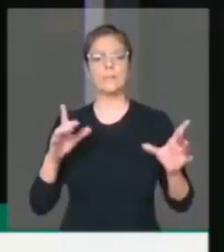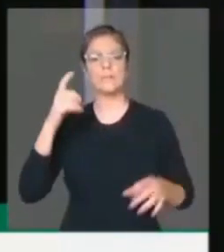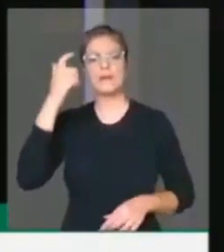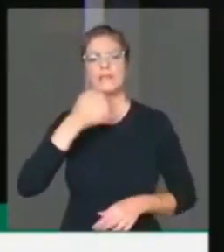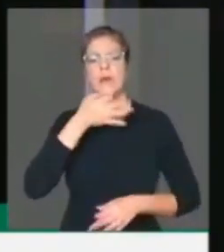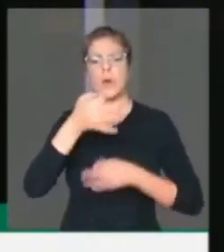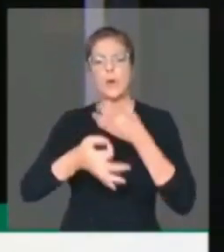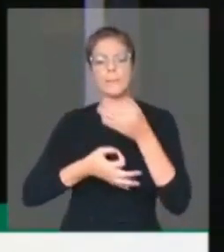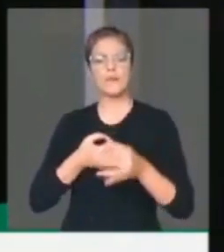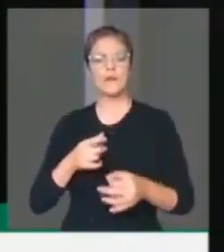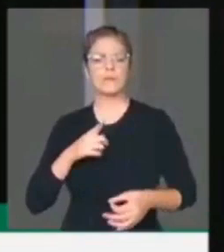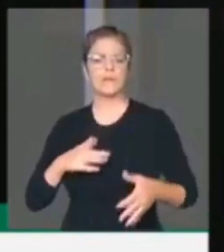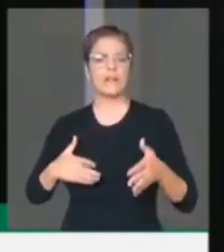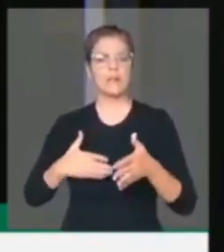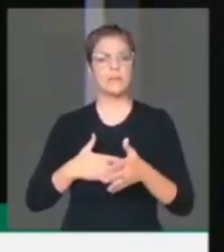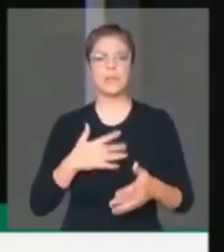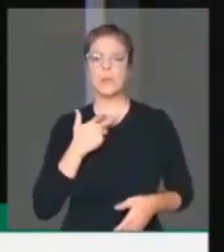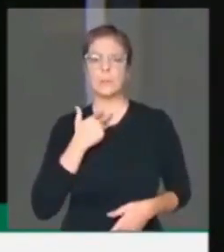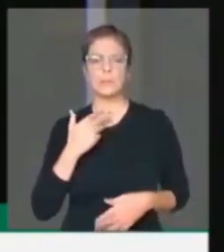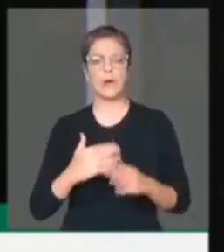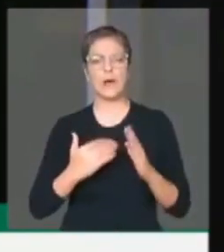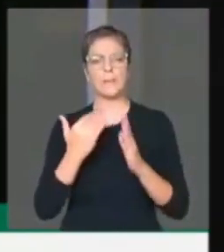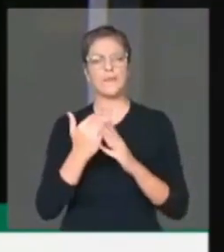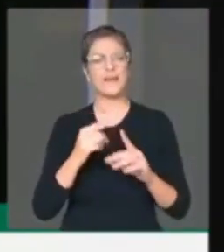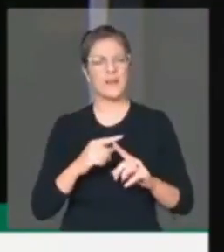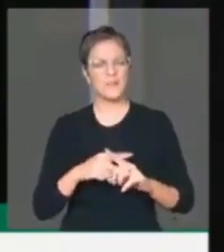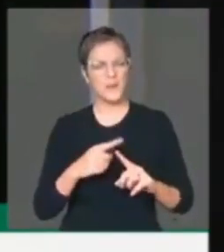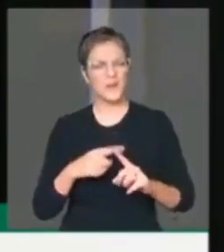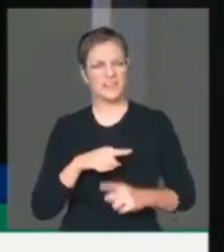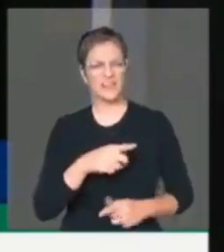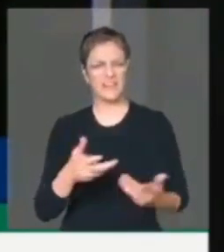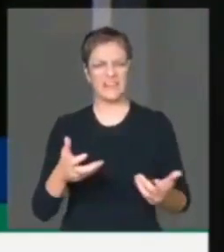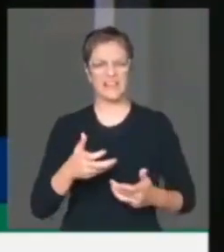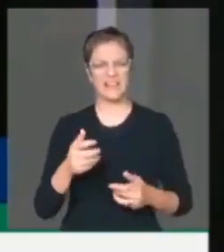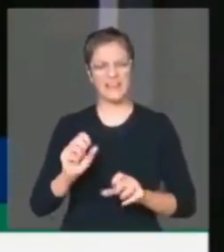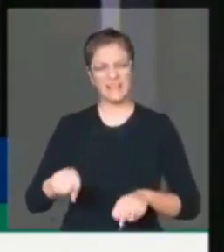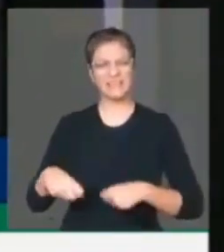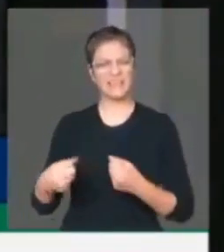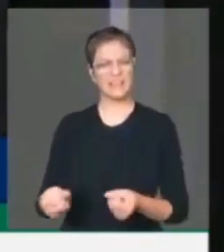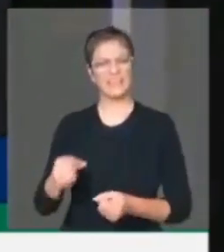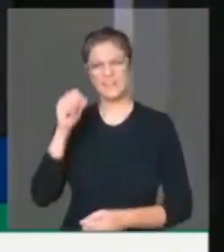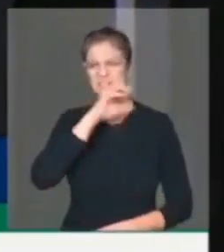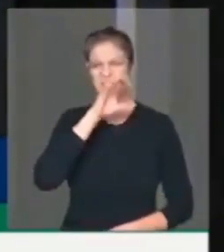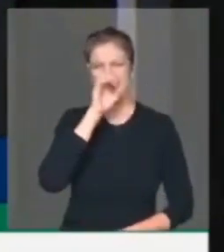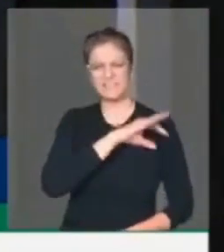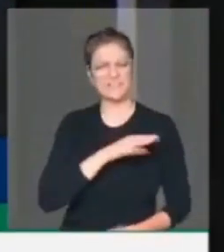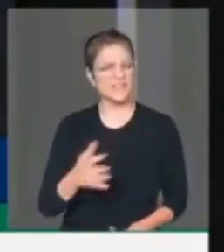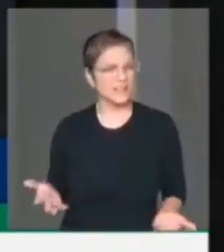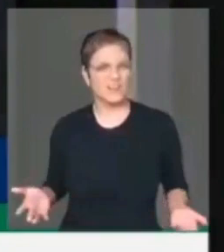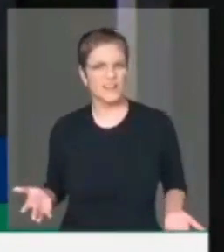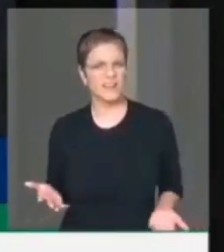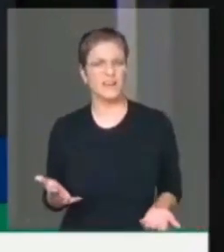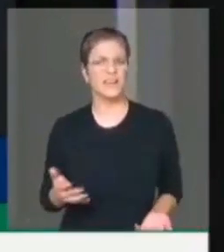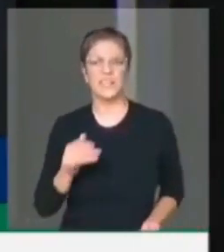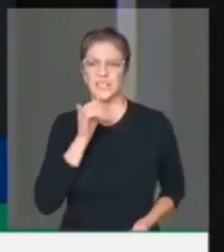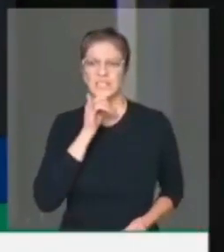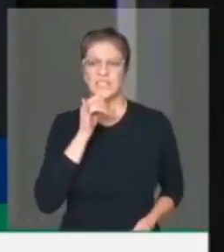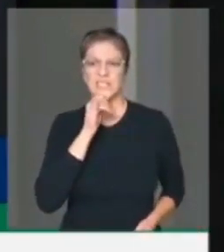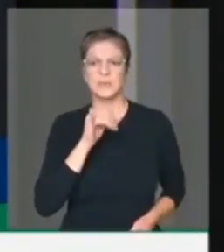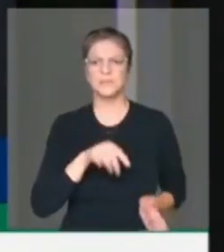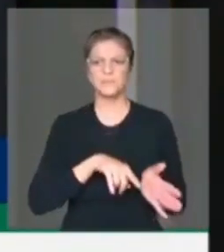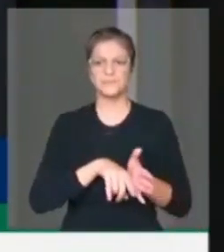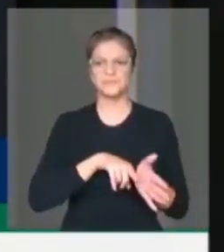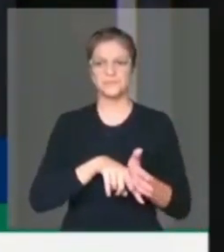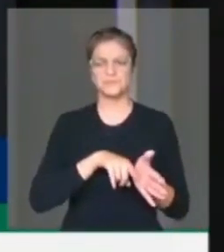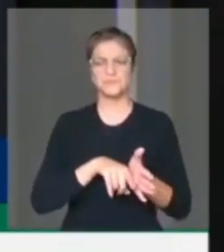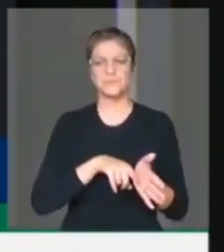liberdade de expressão ela tem um teto, que não pode ser ultrapassado, para defender medidas arbitrárias, ilegais, como o próprio inquérito da censura, vulgo